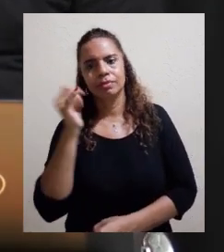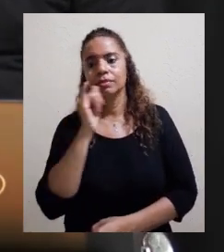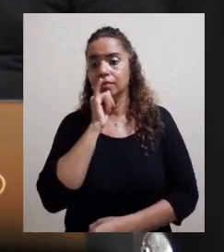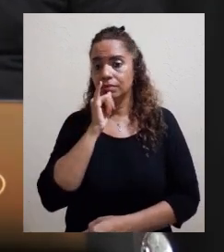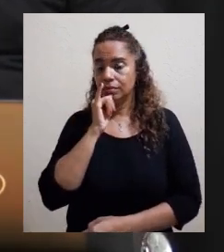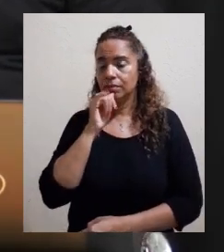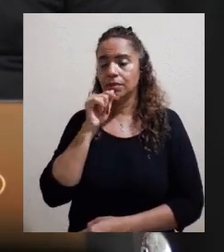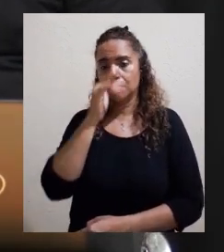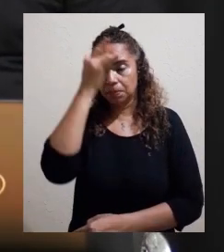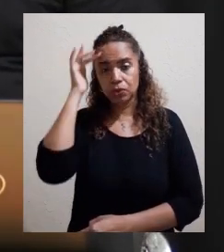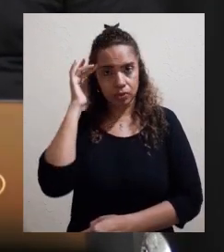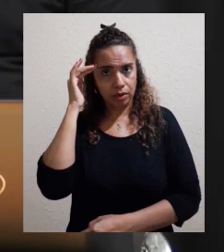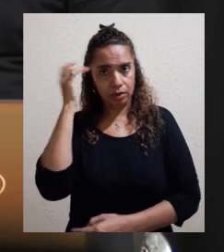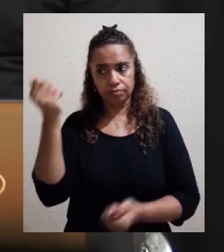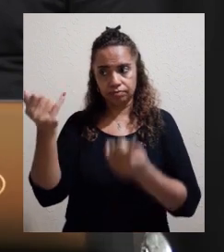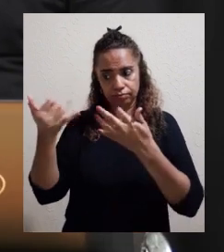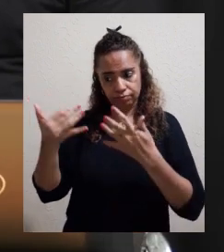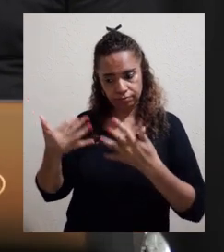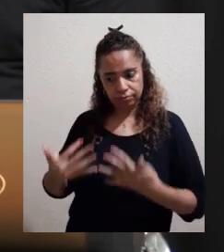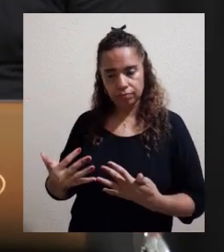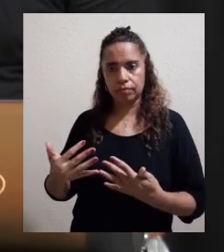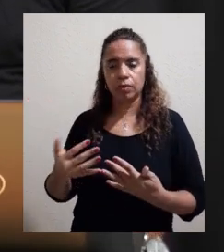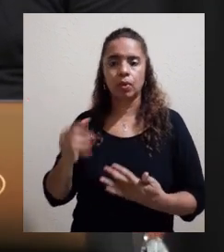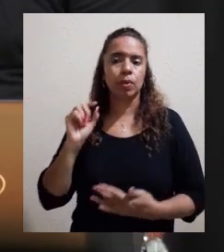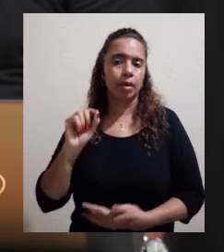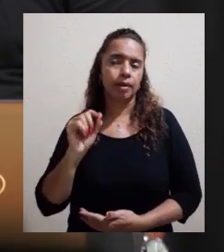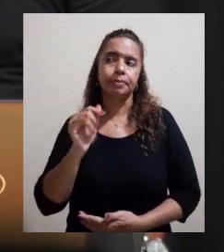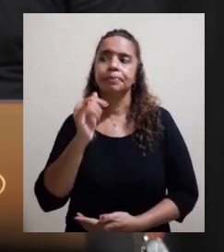espectador comentou, que